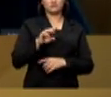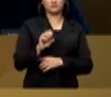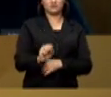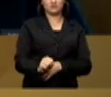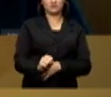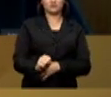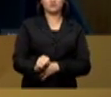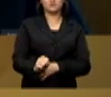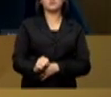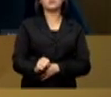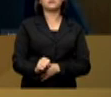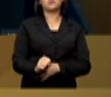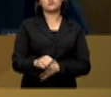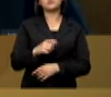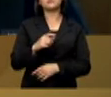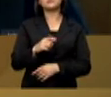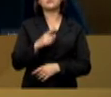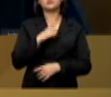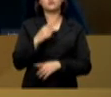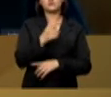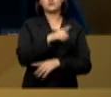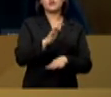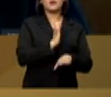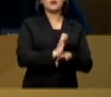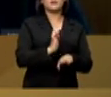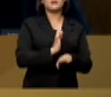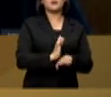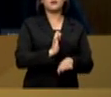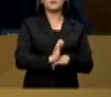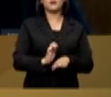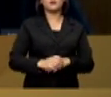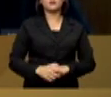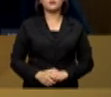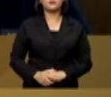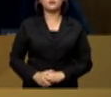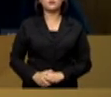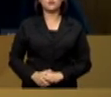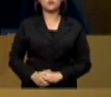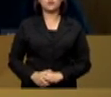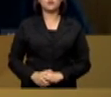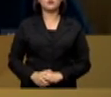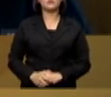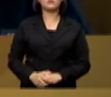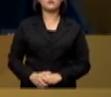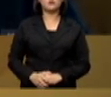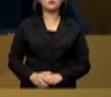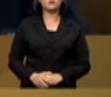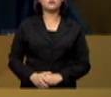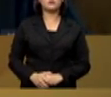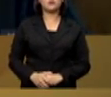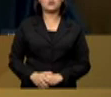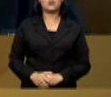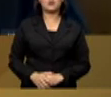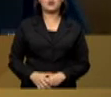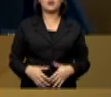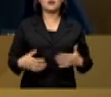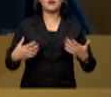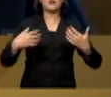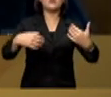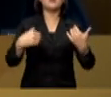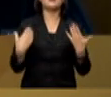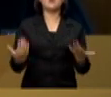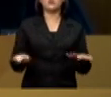outra unidade da federação. E invade, assim, a meu ver, campo reservado à lei